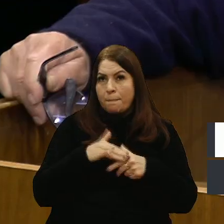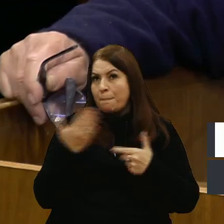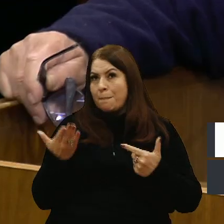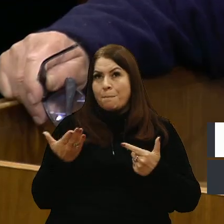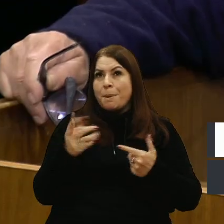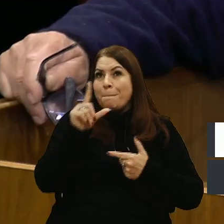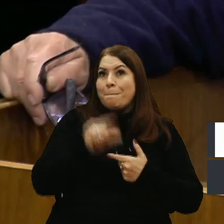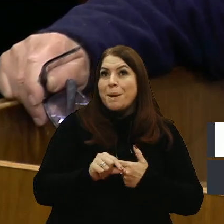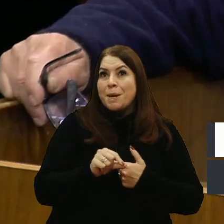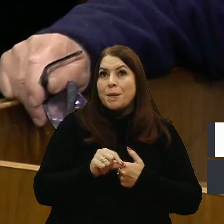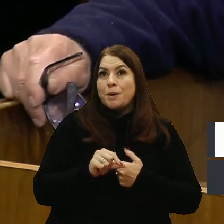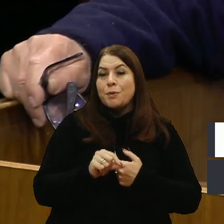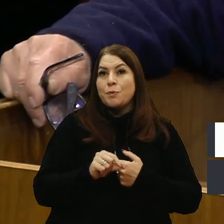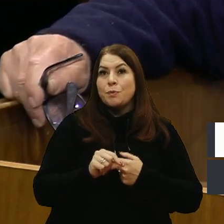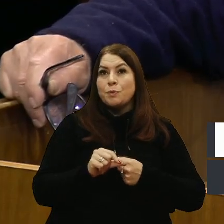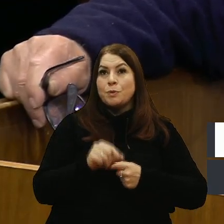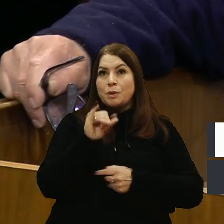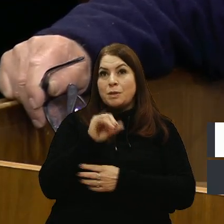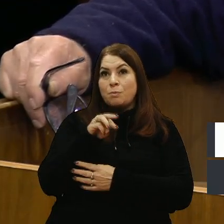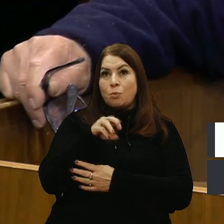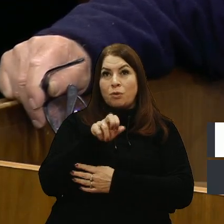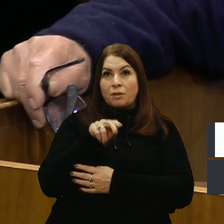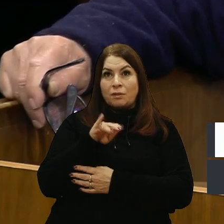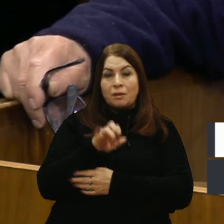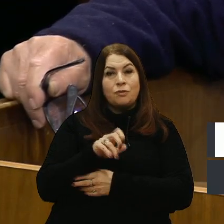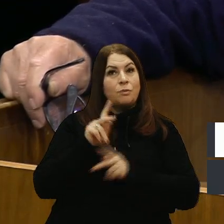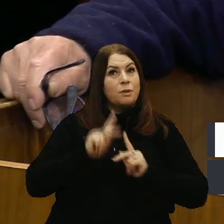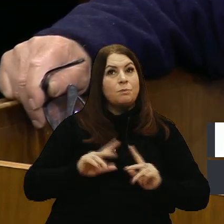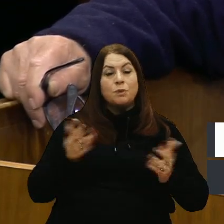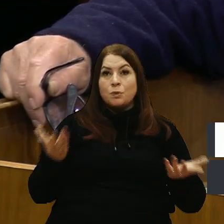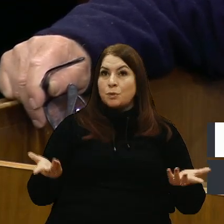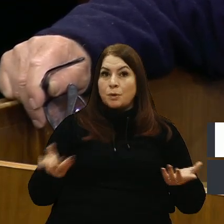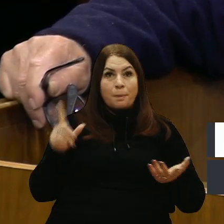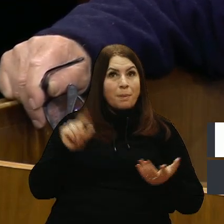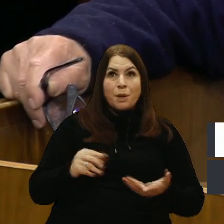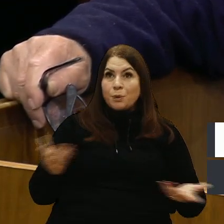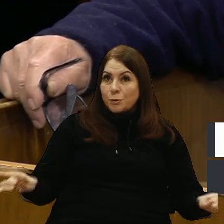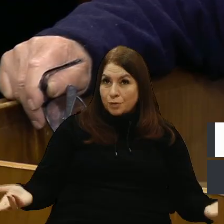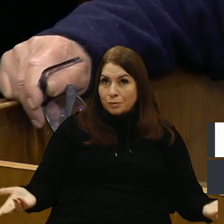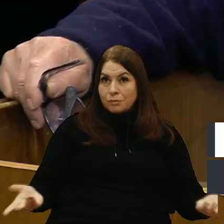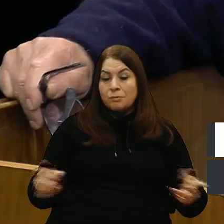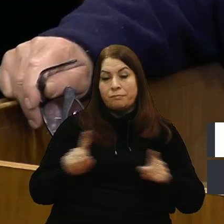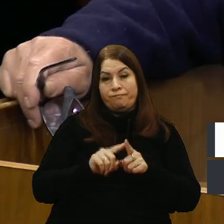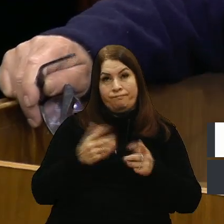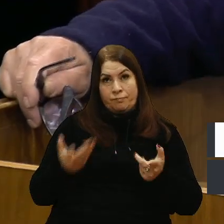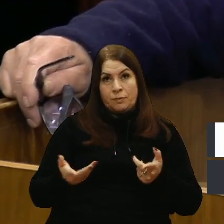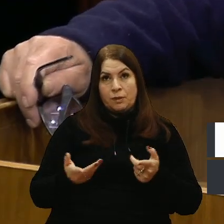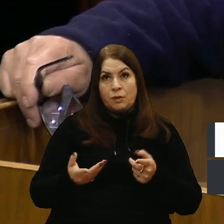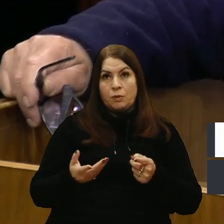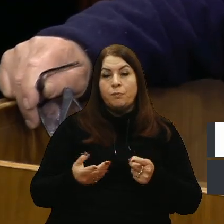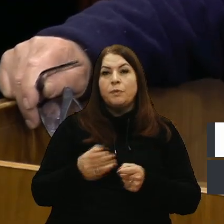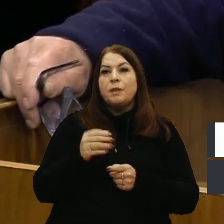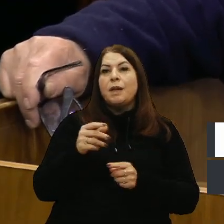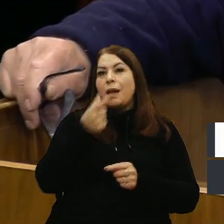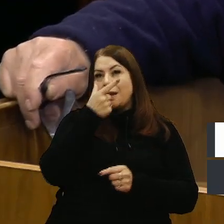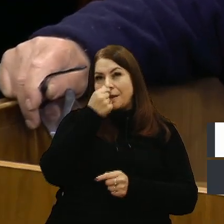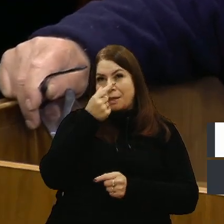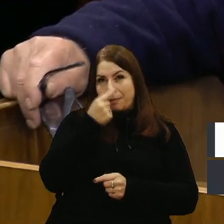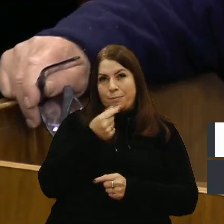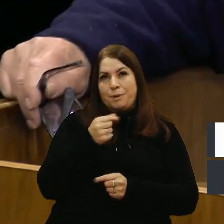é menos imunidade para as pessoas. É menos imunidade. Então, a influenza,